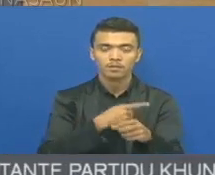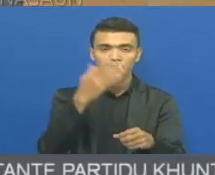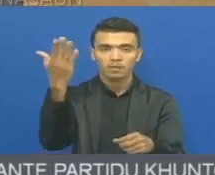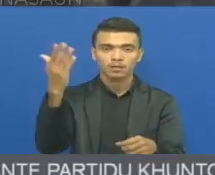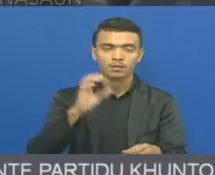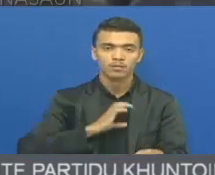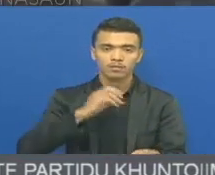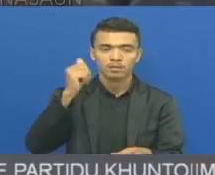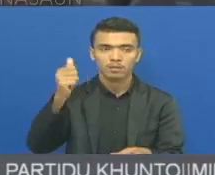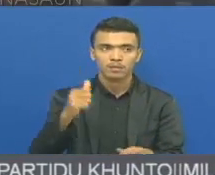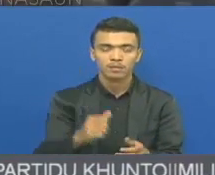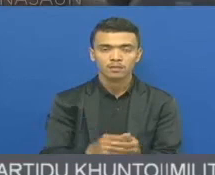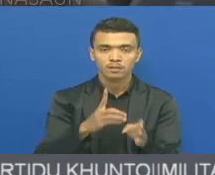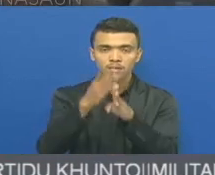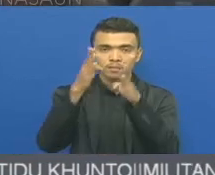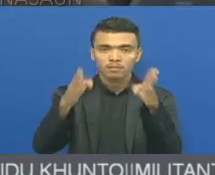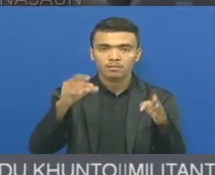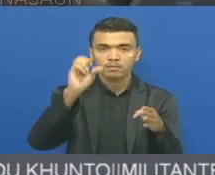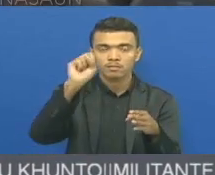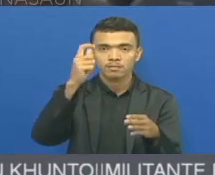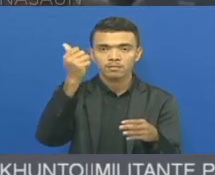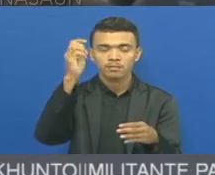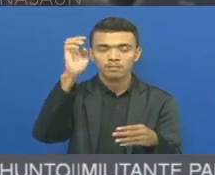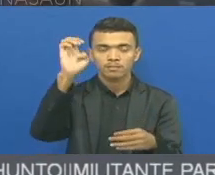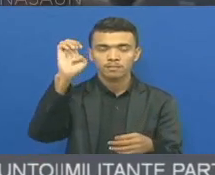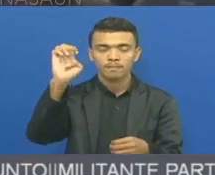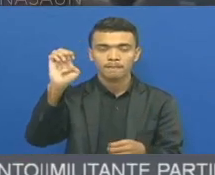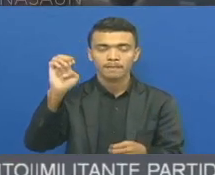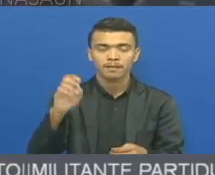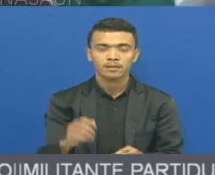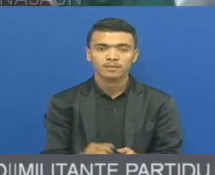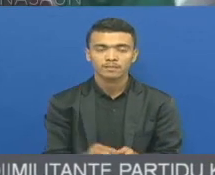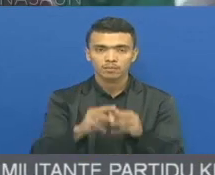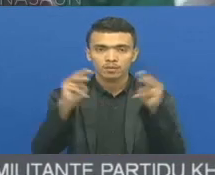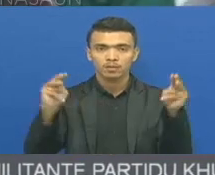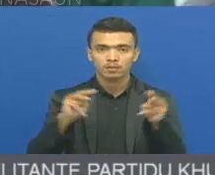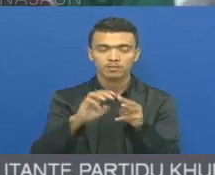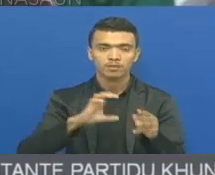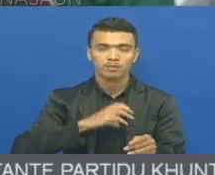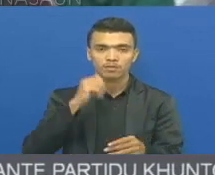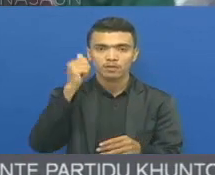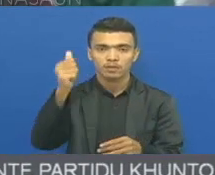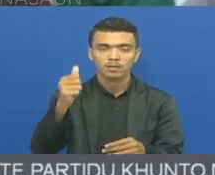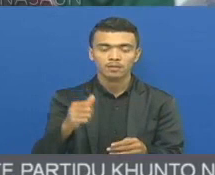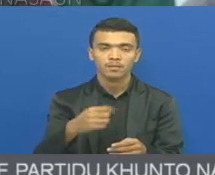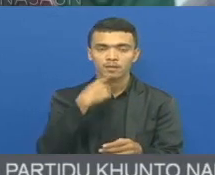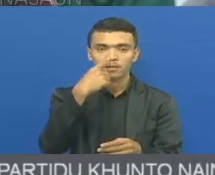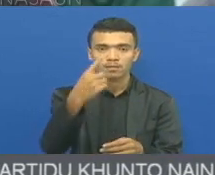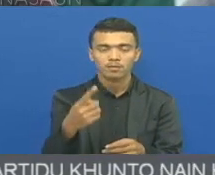Lima. Diretor Secretário Técnico Administração Eleitoral Município Cova Lima, Francisco Guzmão,